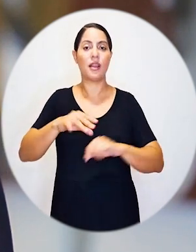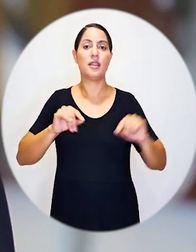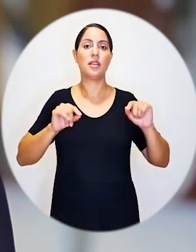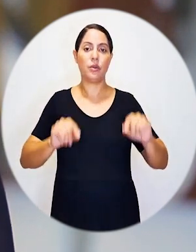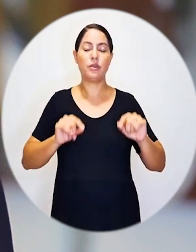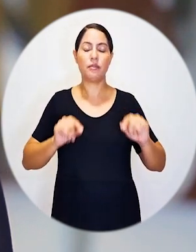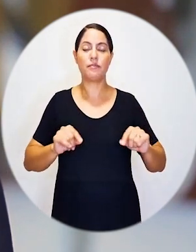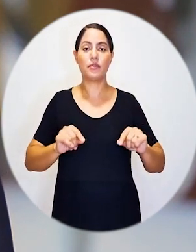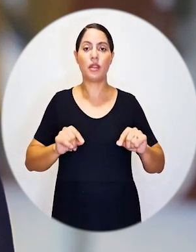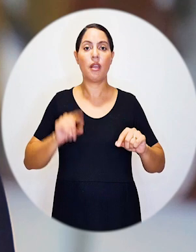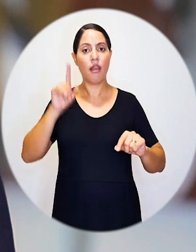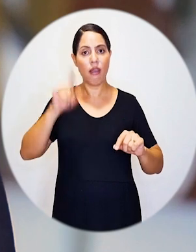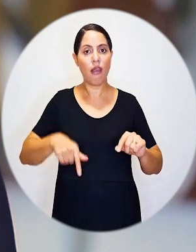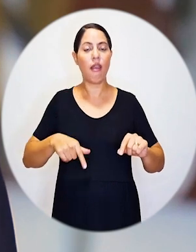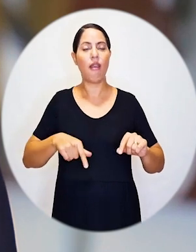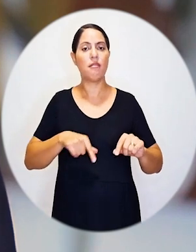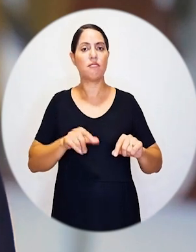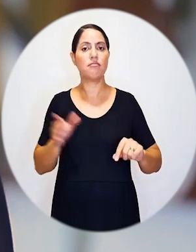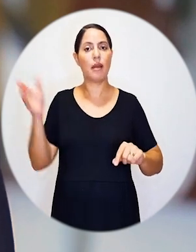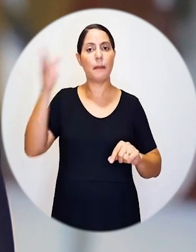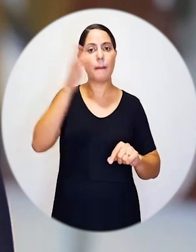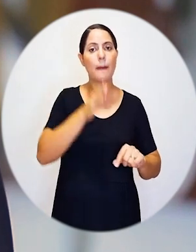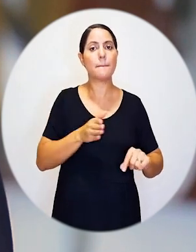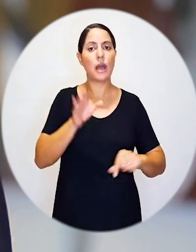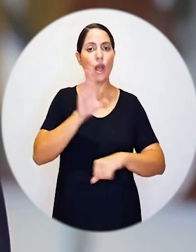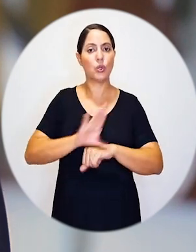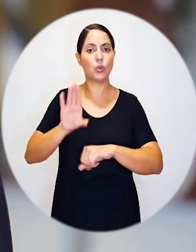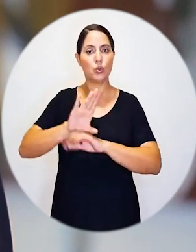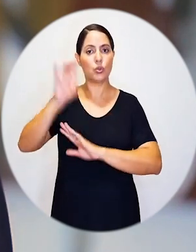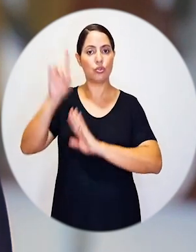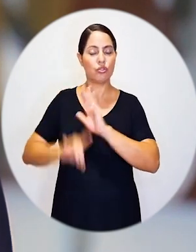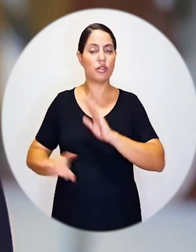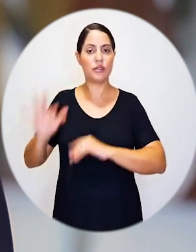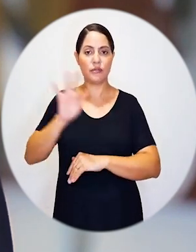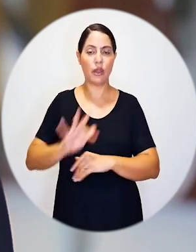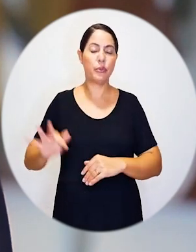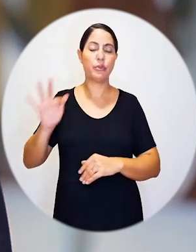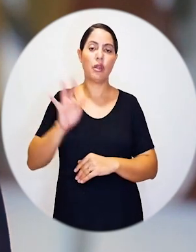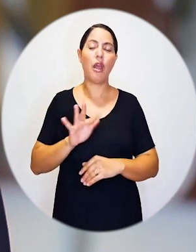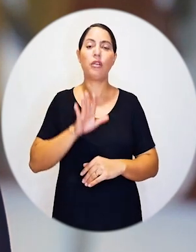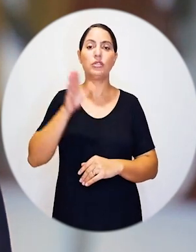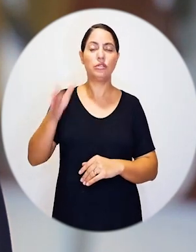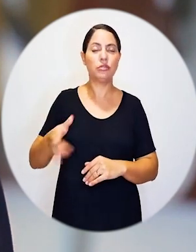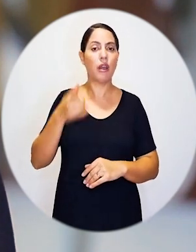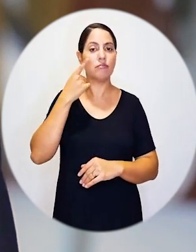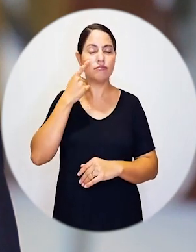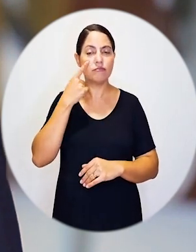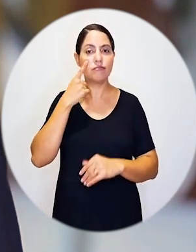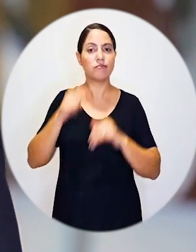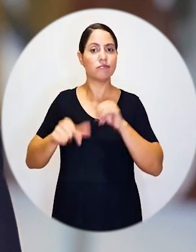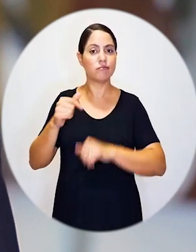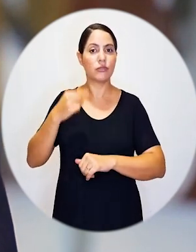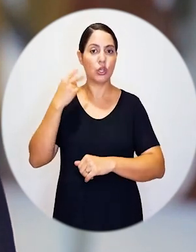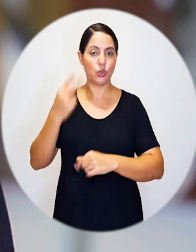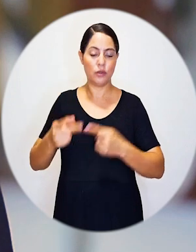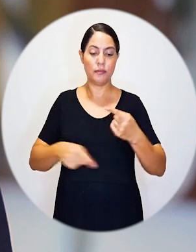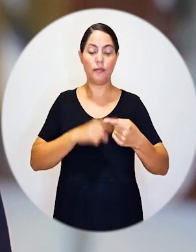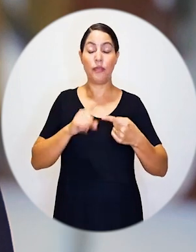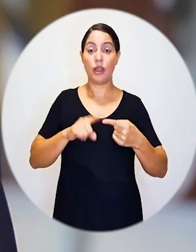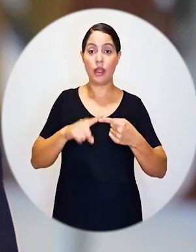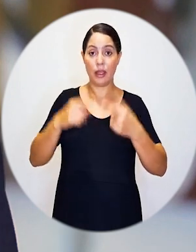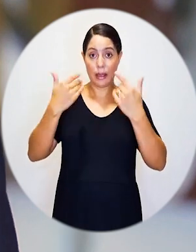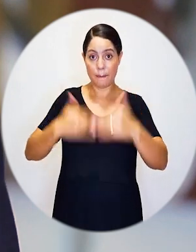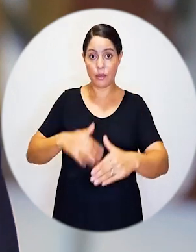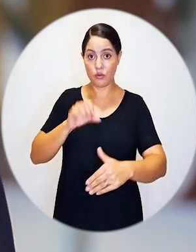Recomenda, que é um selo de verificação de qualidade mínima dos cursos, onde ele traz 2 requisitos objetivos,